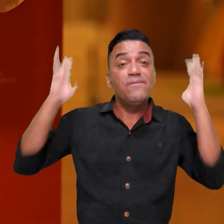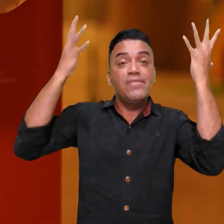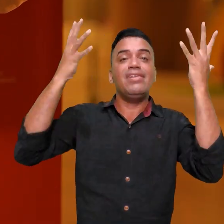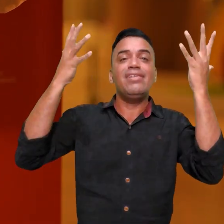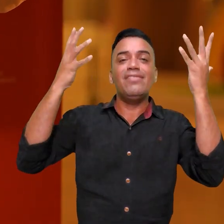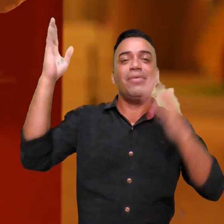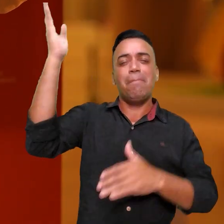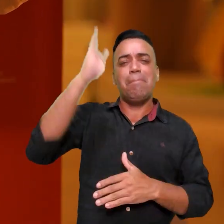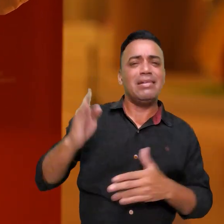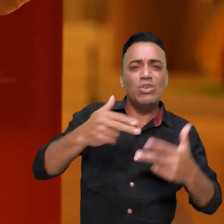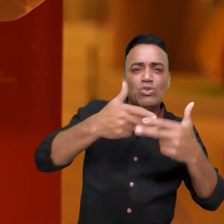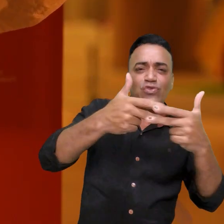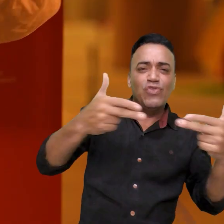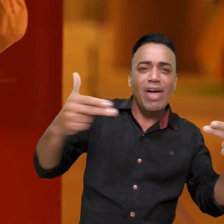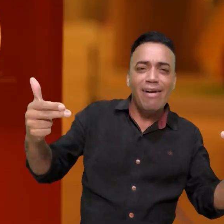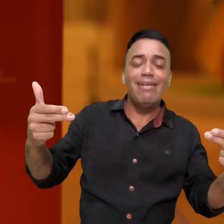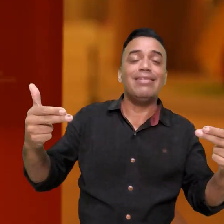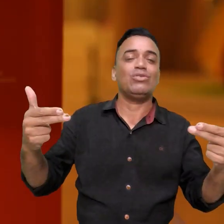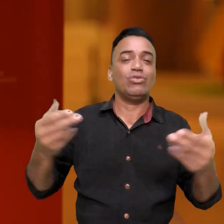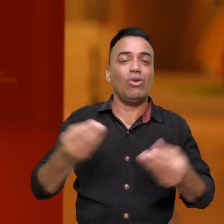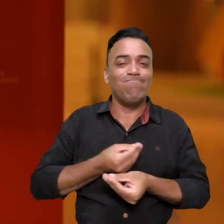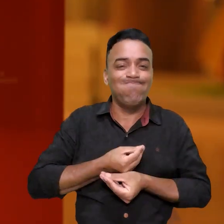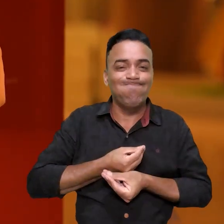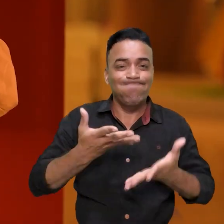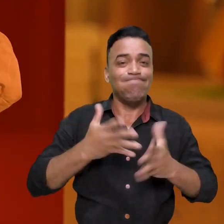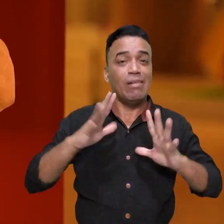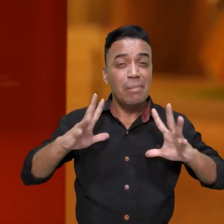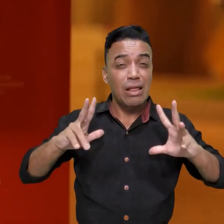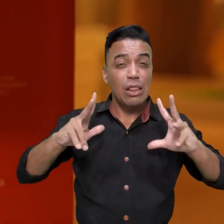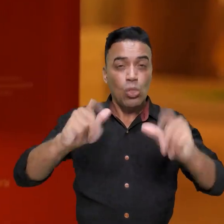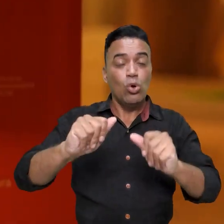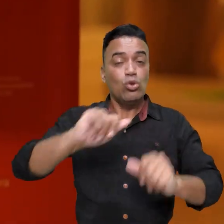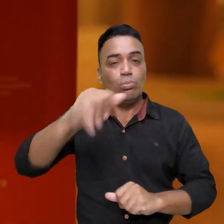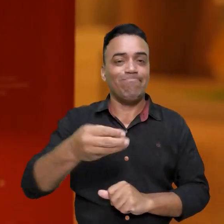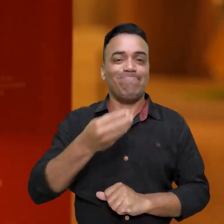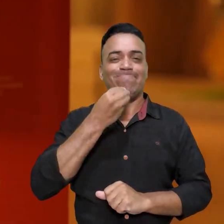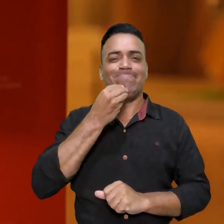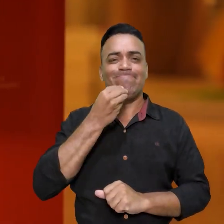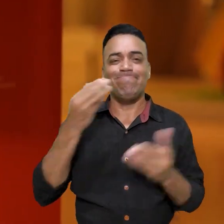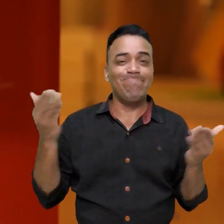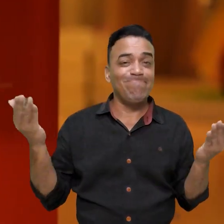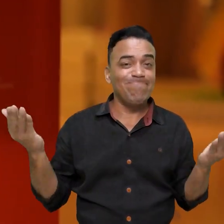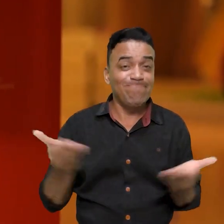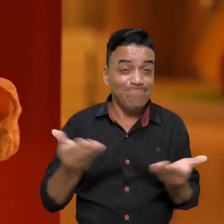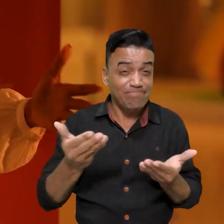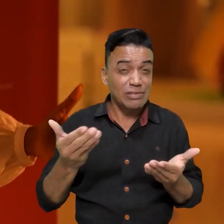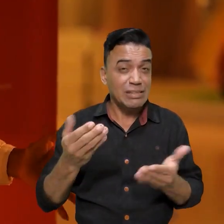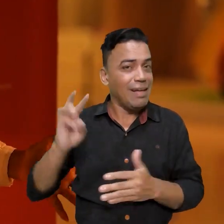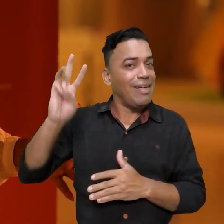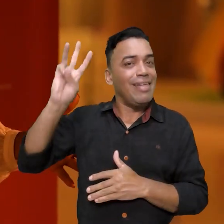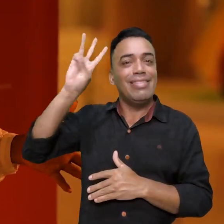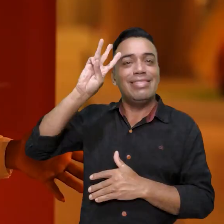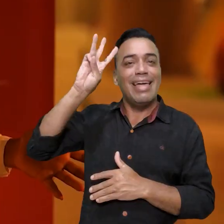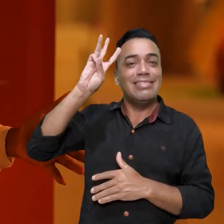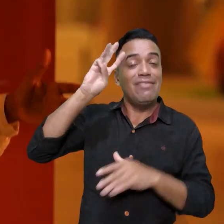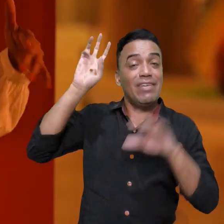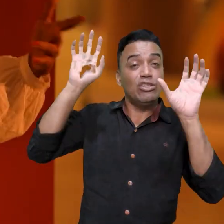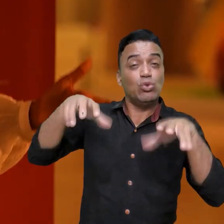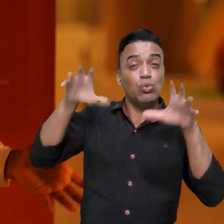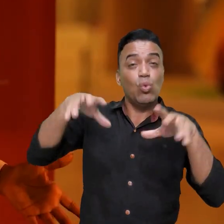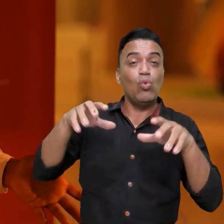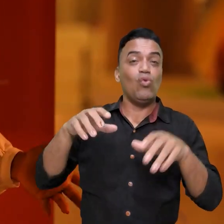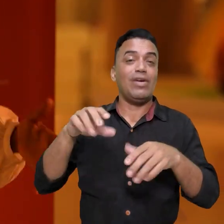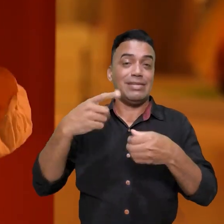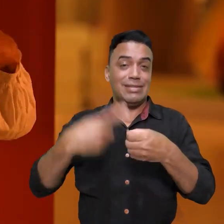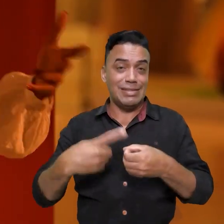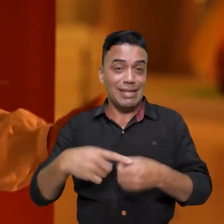de diversidade que traz para a gente essa oportunidade de hoje, numa terça-feira chuvosa no Rio de Janeiro, que a